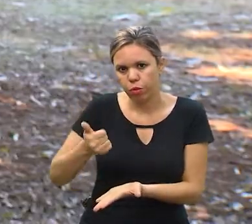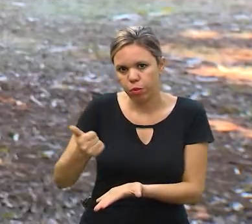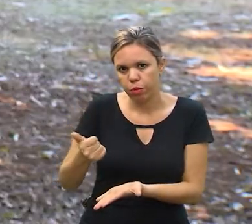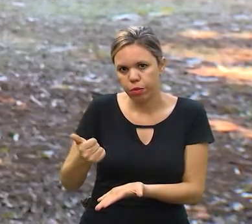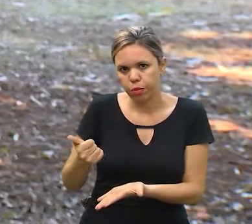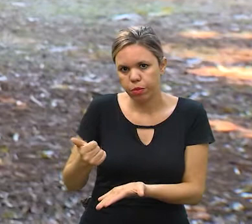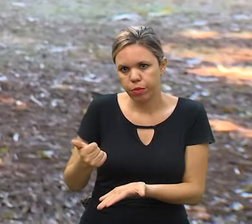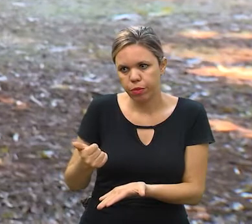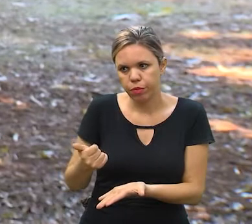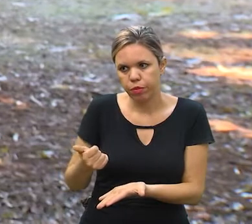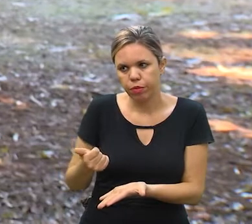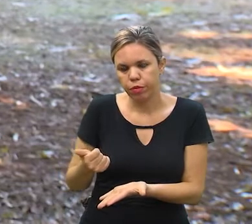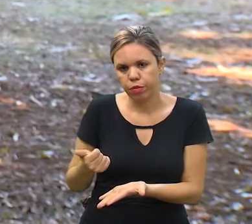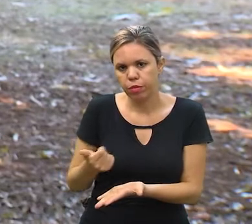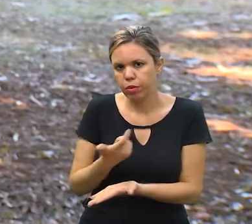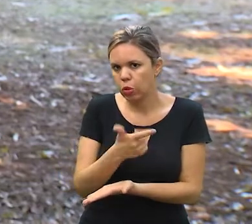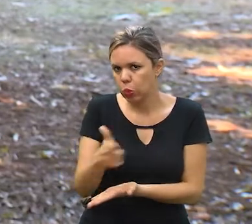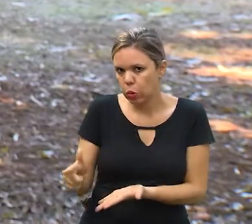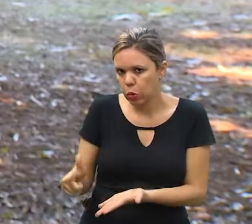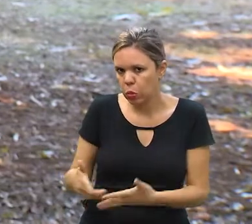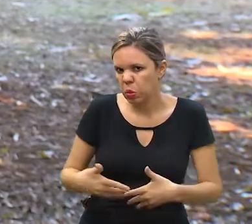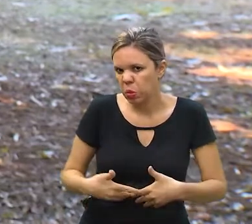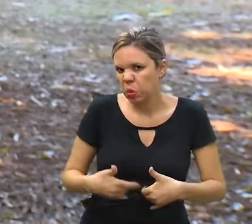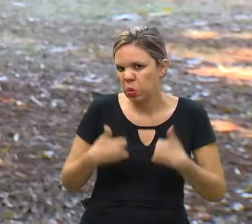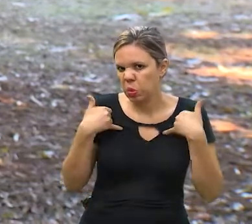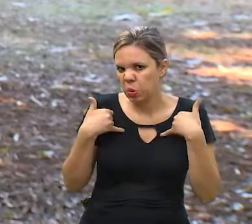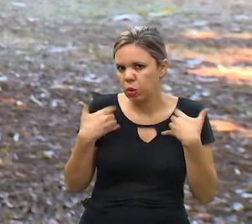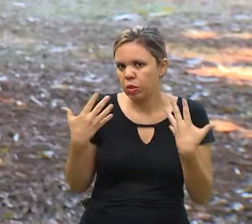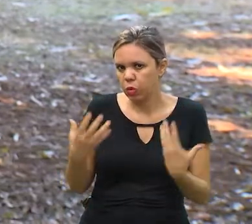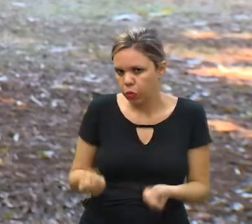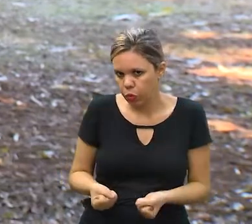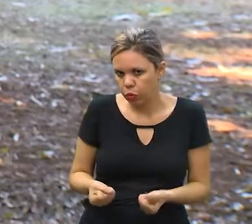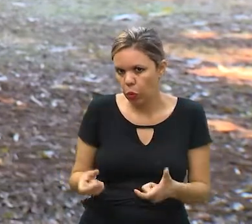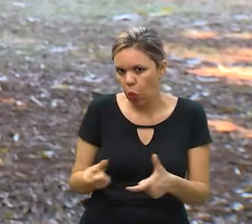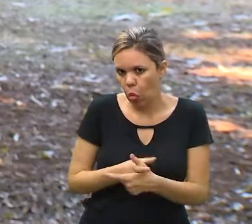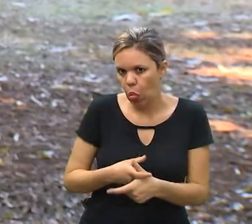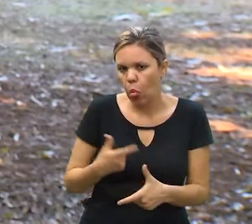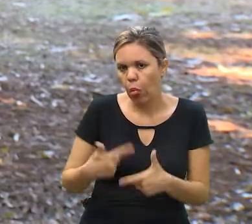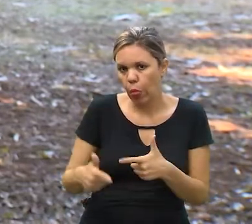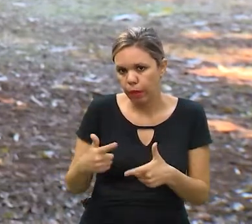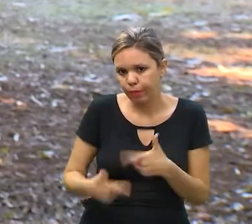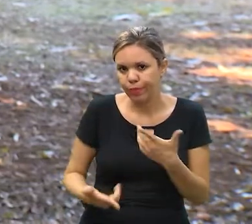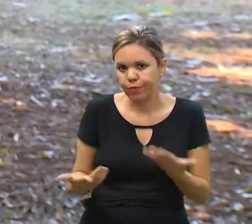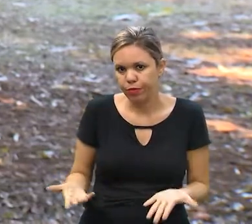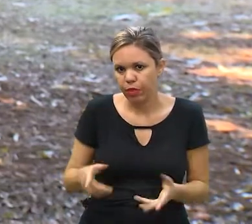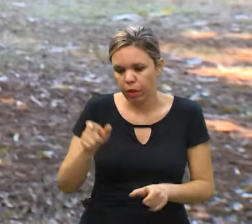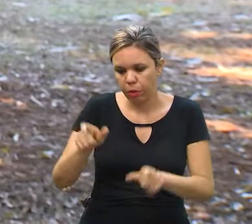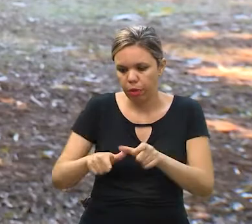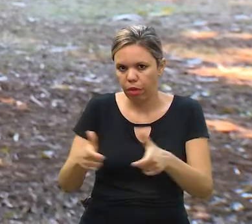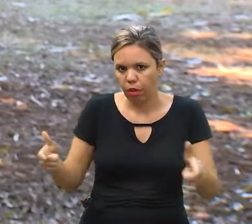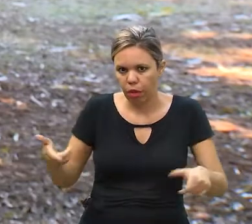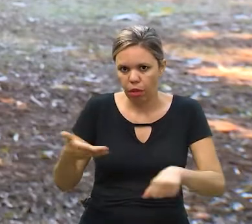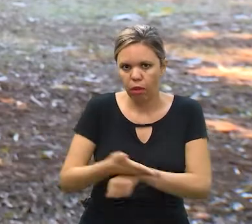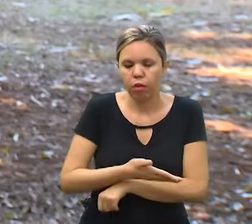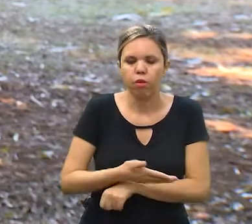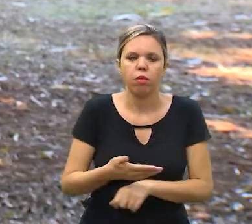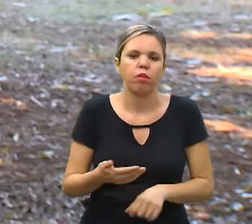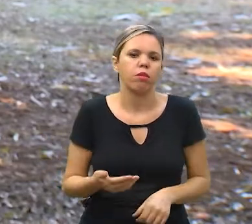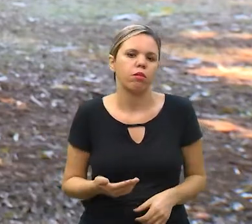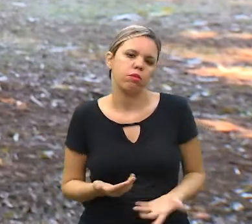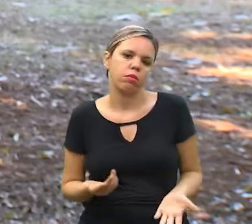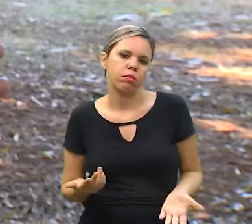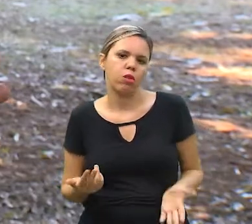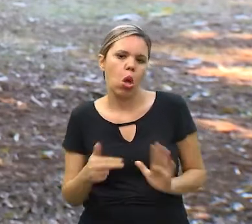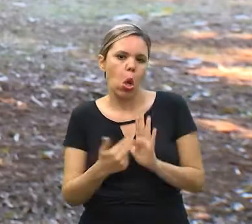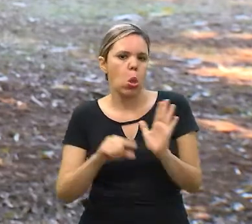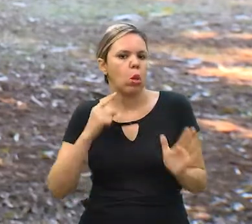ponto é justamente ela não ter orgulho e assumir essa situação. Um dos grandes males é que as pessoas elas entram no negacionismo, né? E